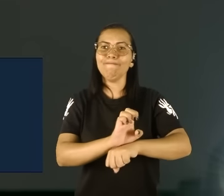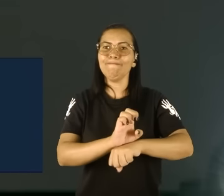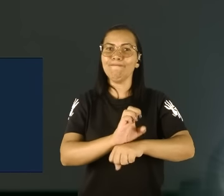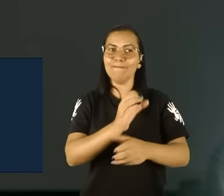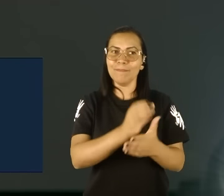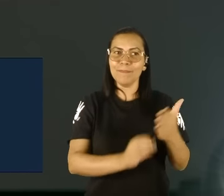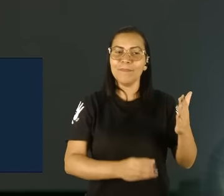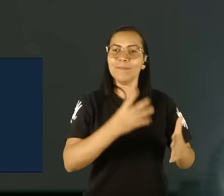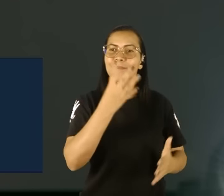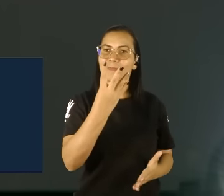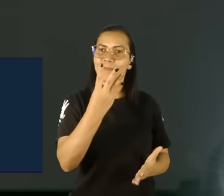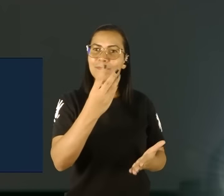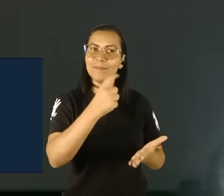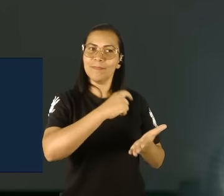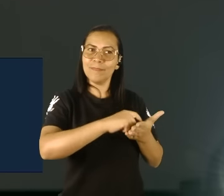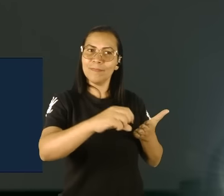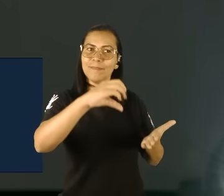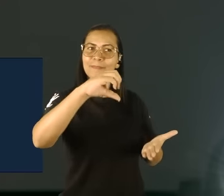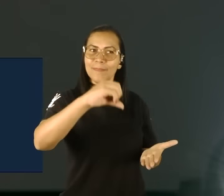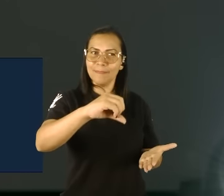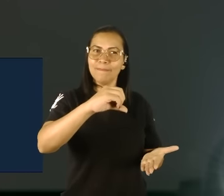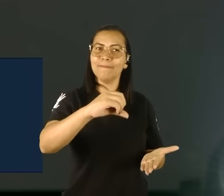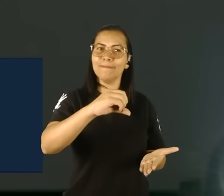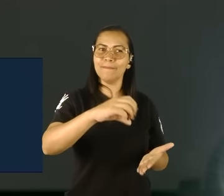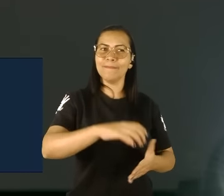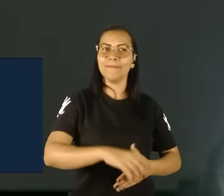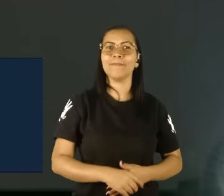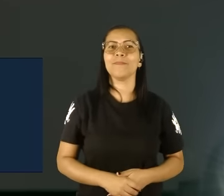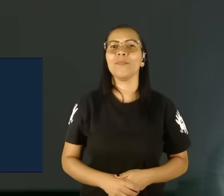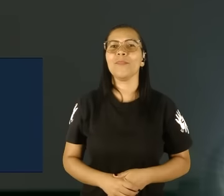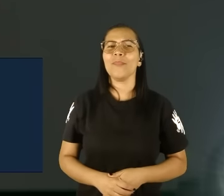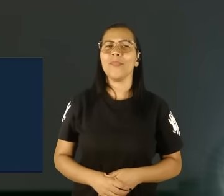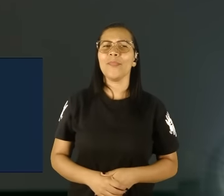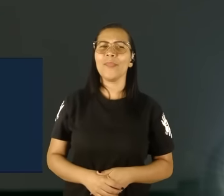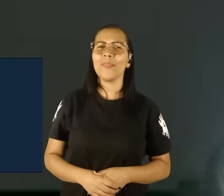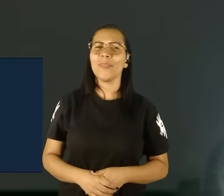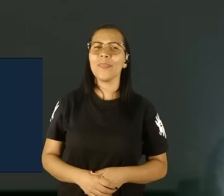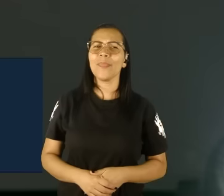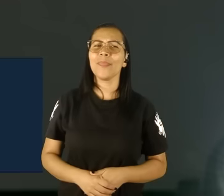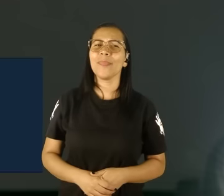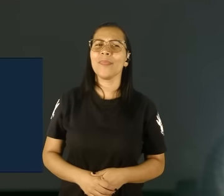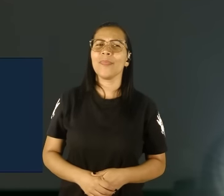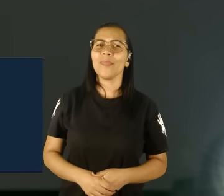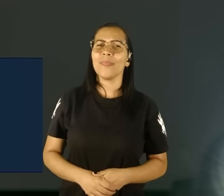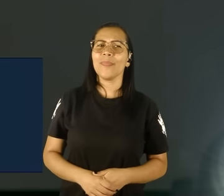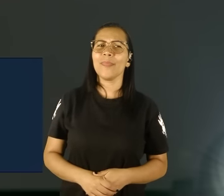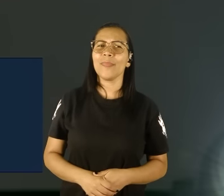subiu, senão que também havia descido às profundezas da terra.